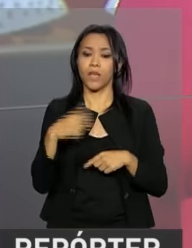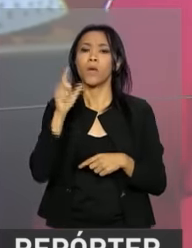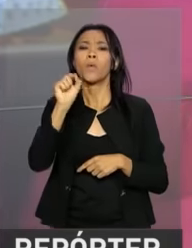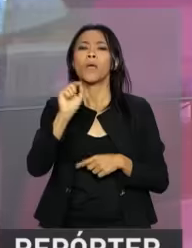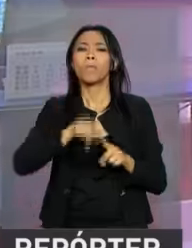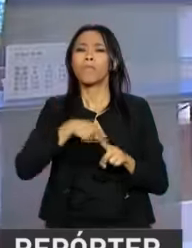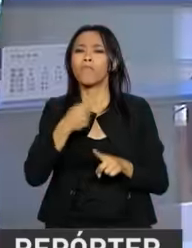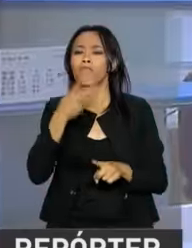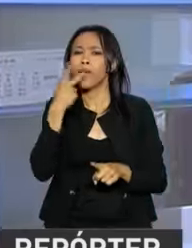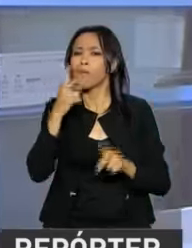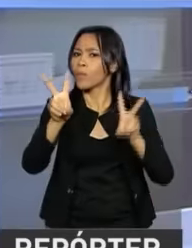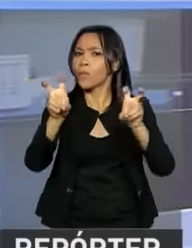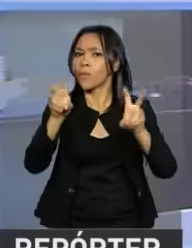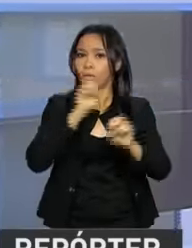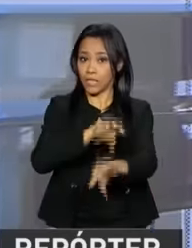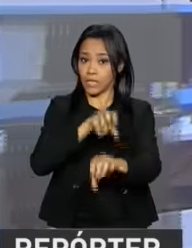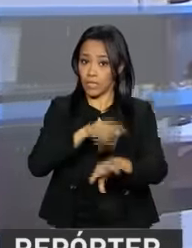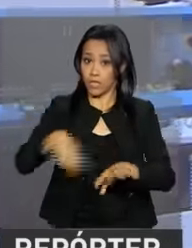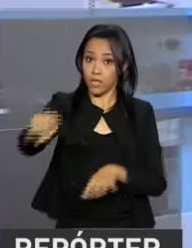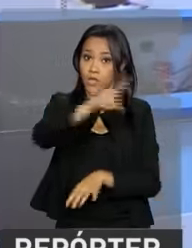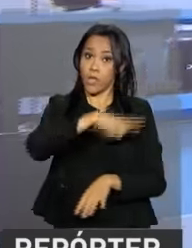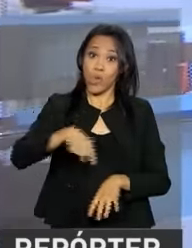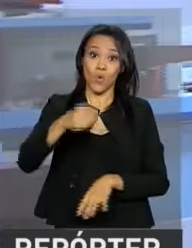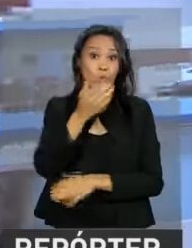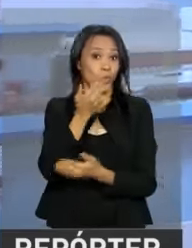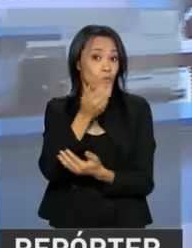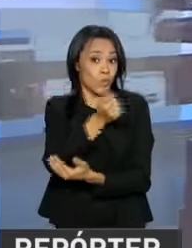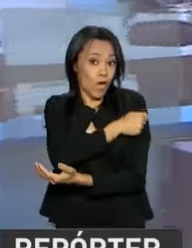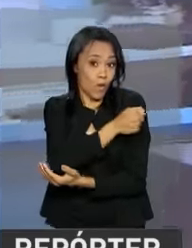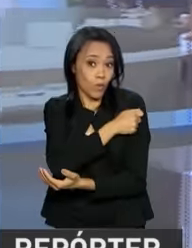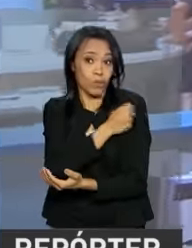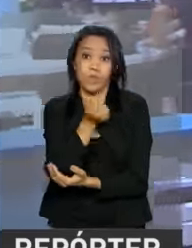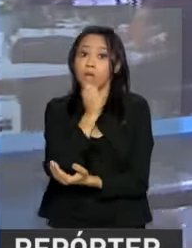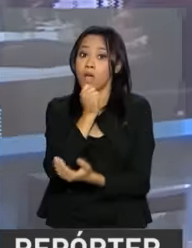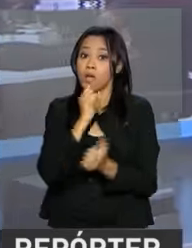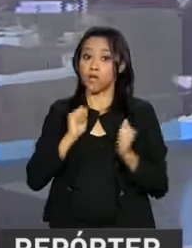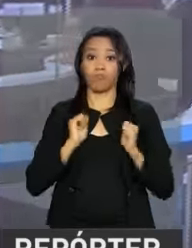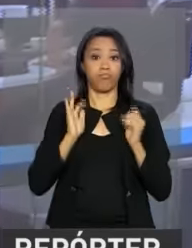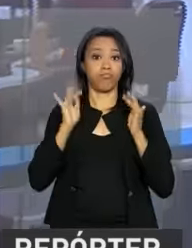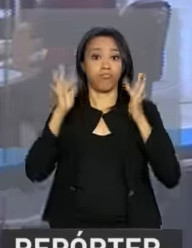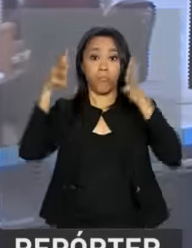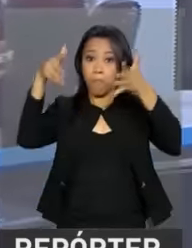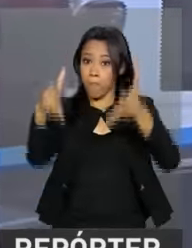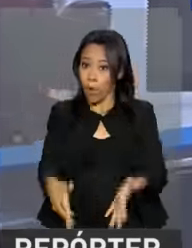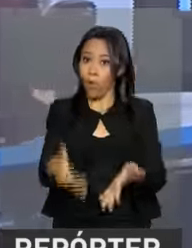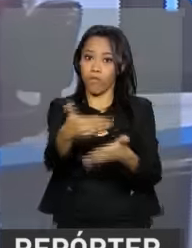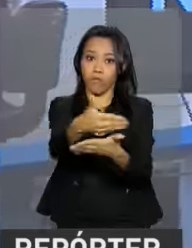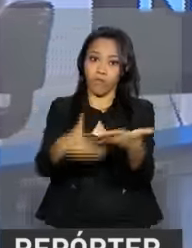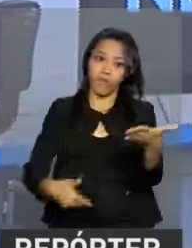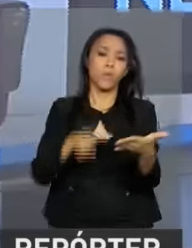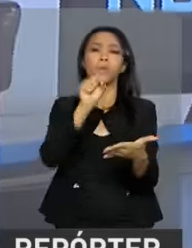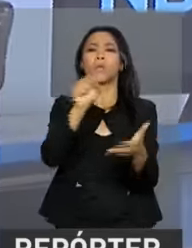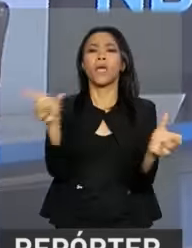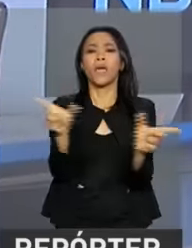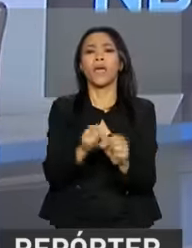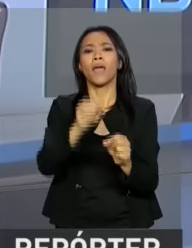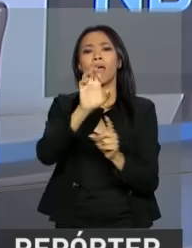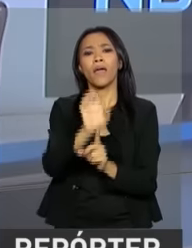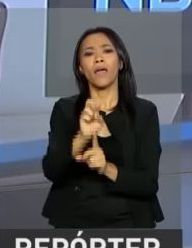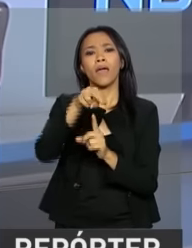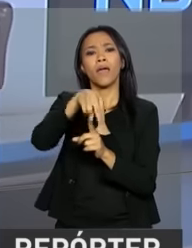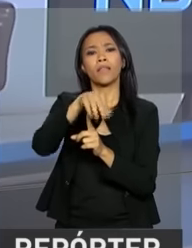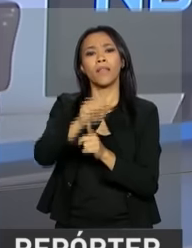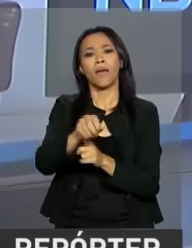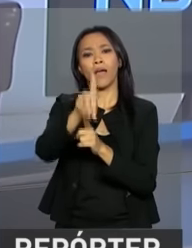em educação os estudantes que não comparecerem às provas do Exame Nacional de desempenho de estudantes o